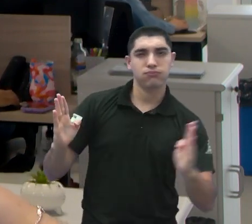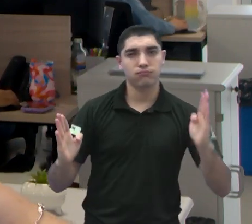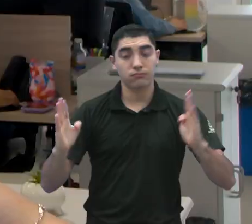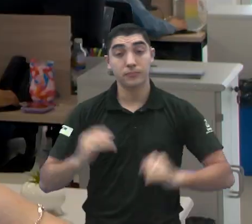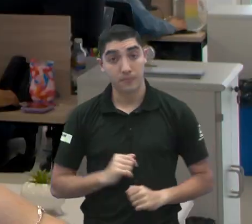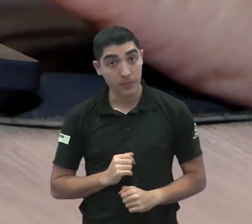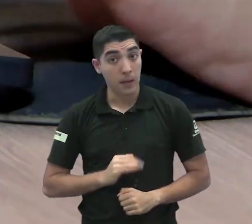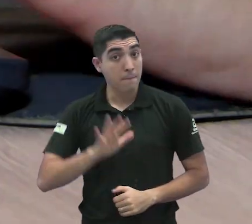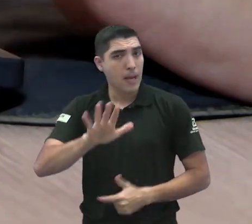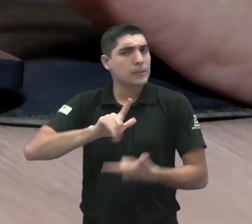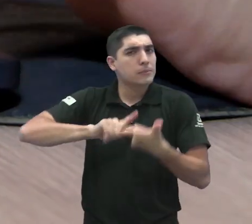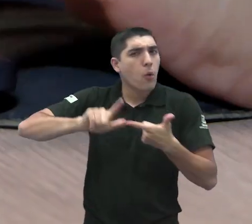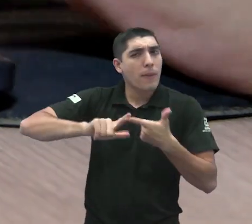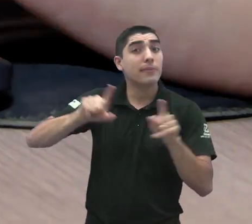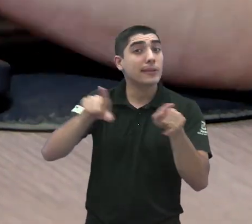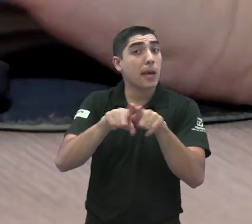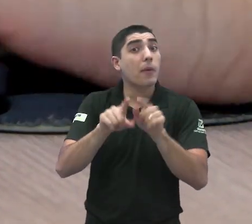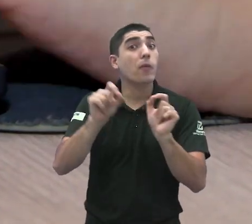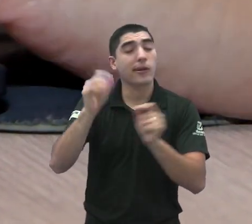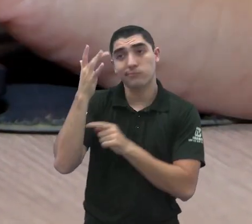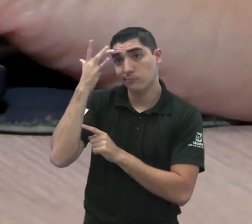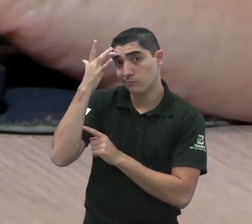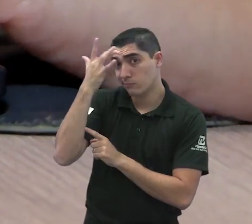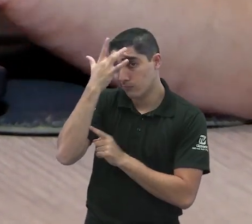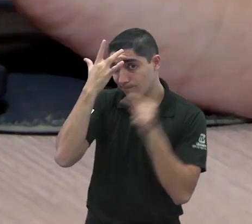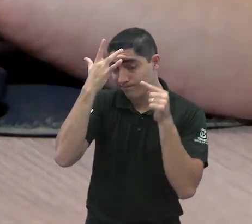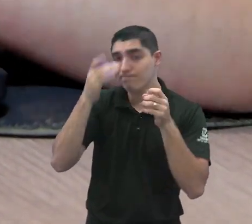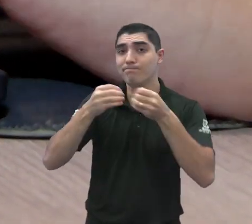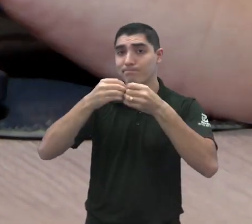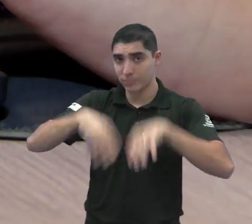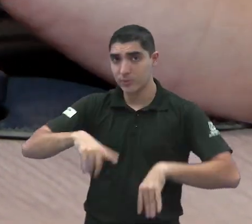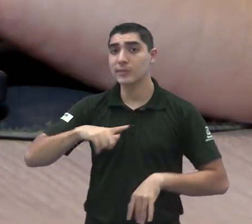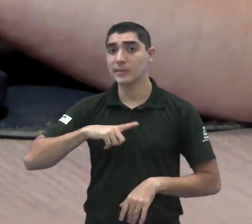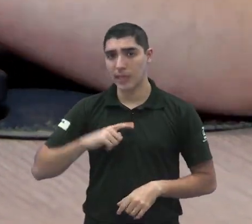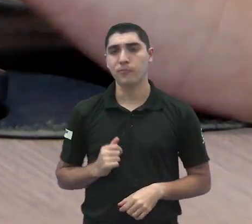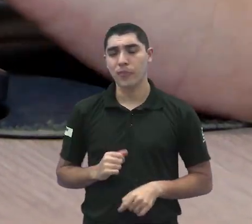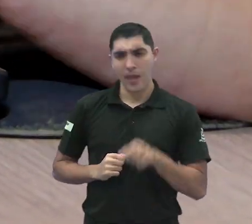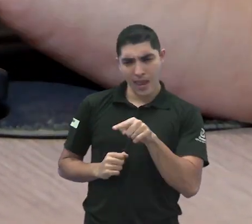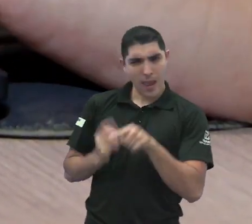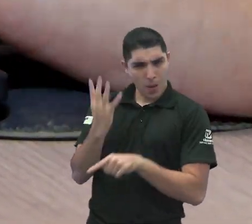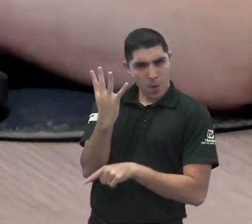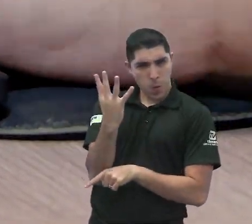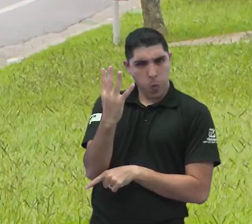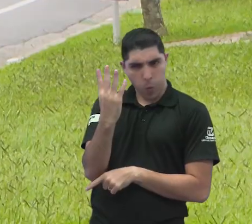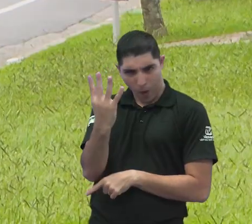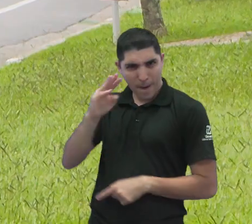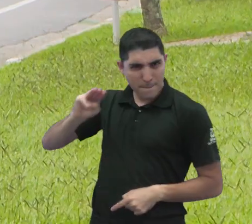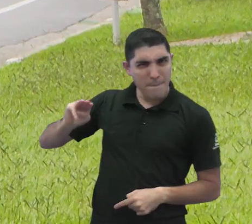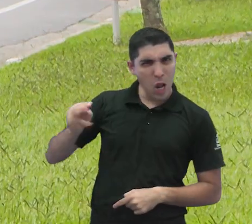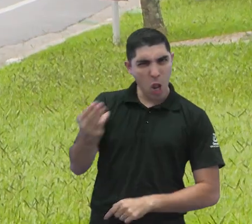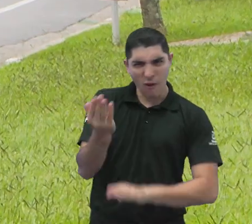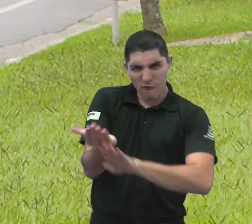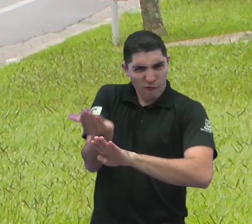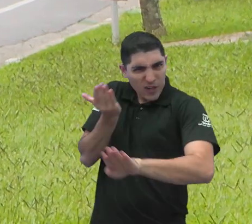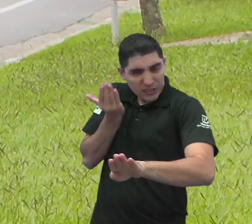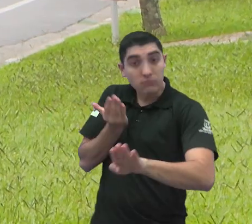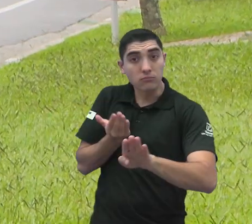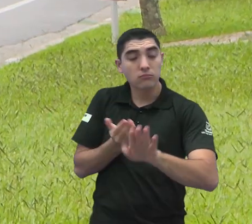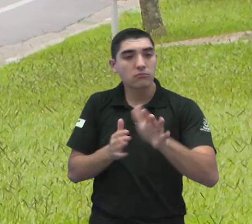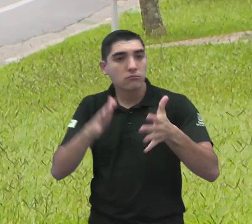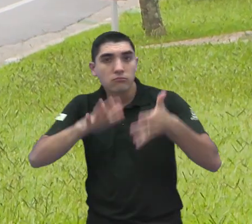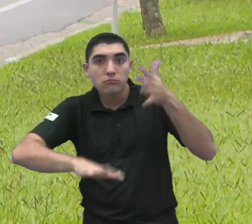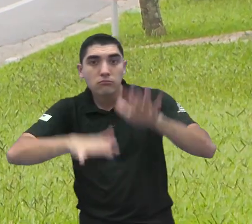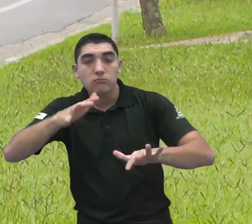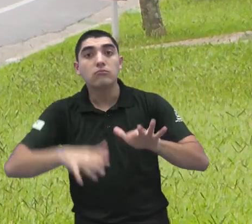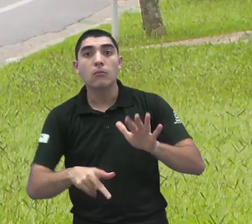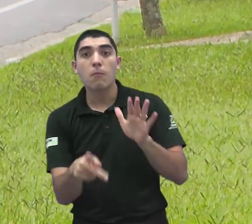médio e longo prazo. E problemas relacionados à saúde mental também chamam a atenção. Dos 4 milhões de casos